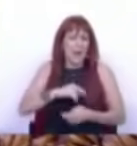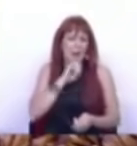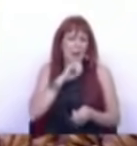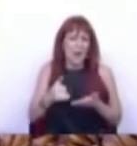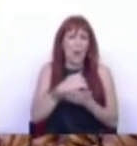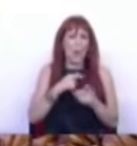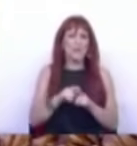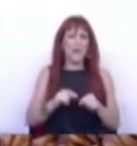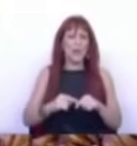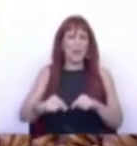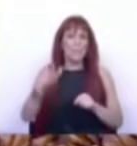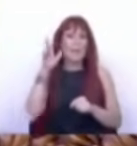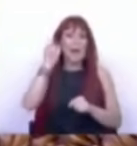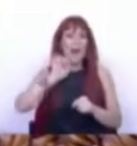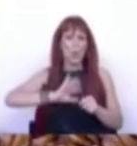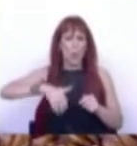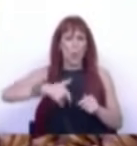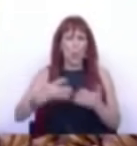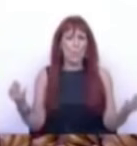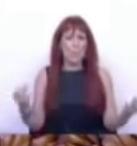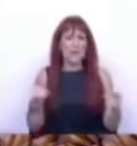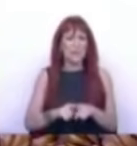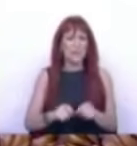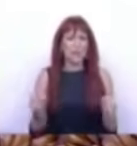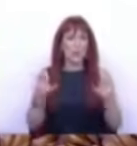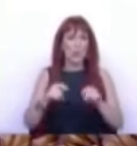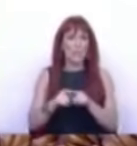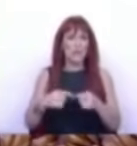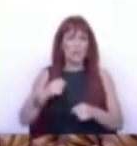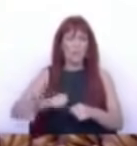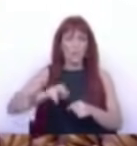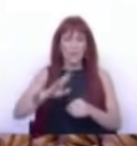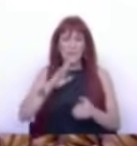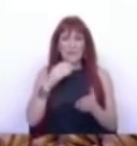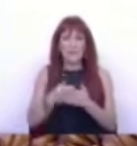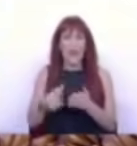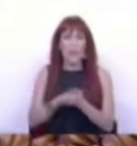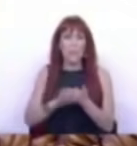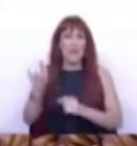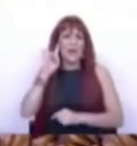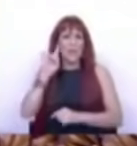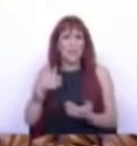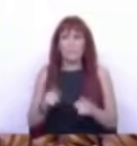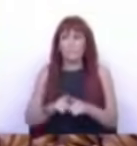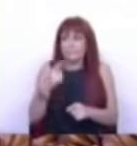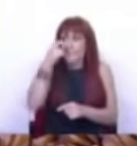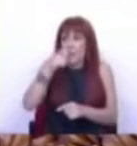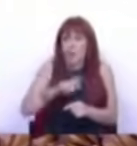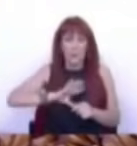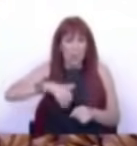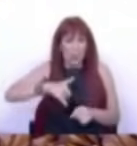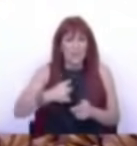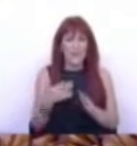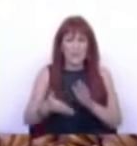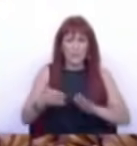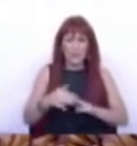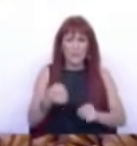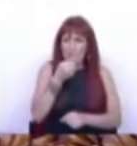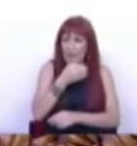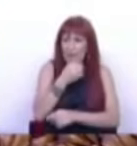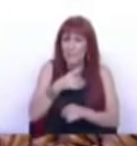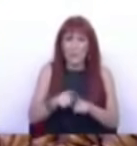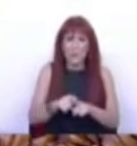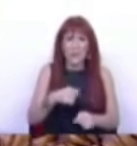fechará o ciclo do aquecimento global, gerando novas fortunas baseadas no mérito. Não tenhas dúvidas nenhumas. Depressa perderá